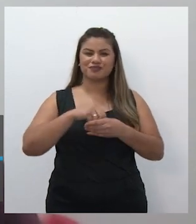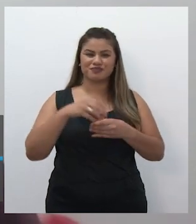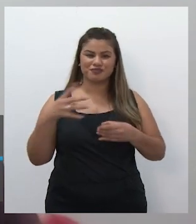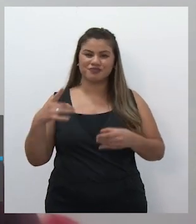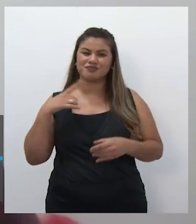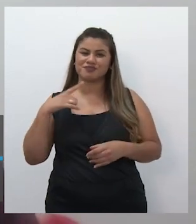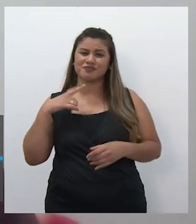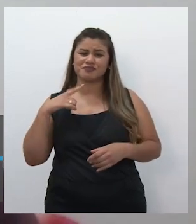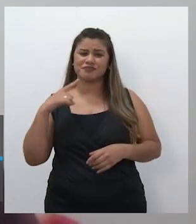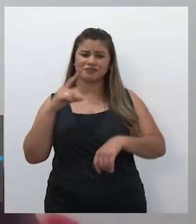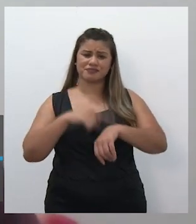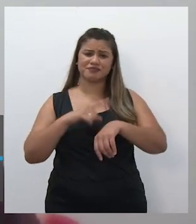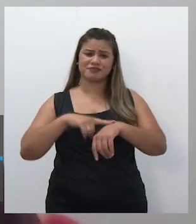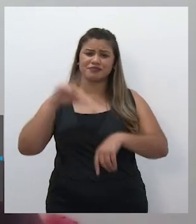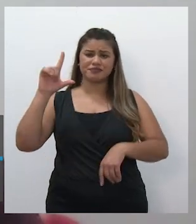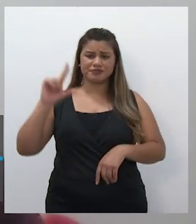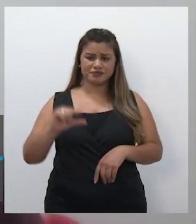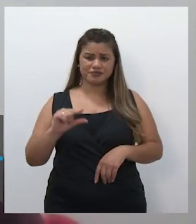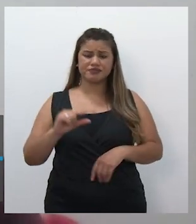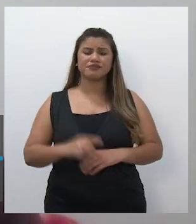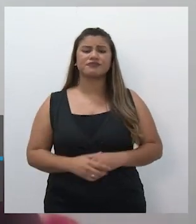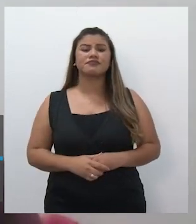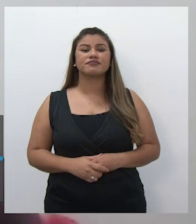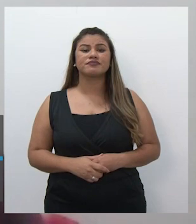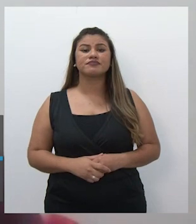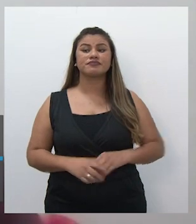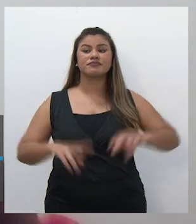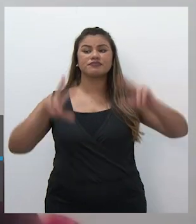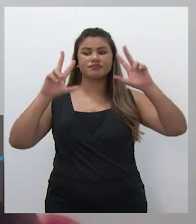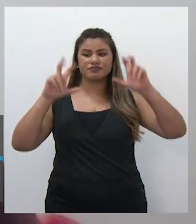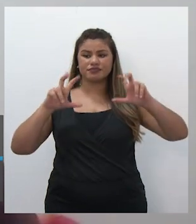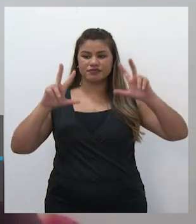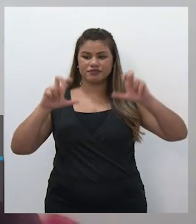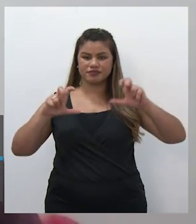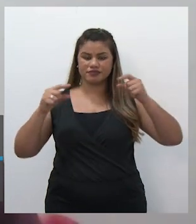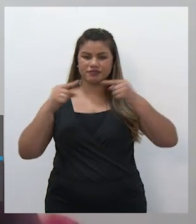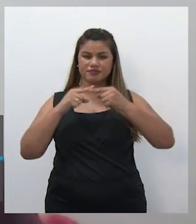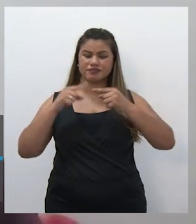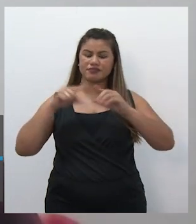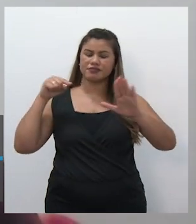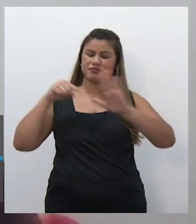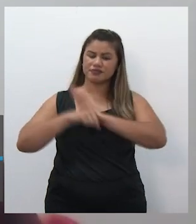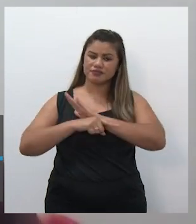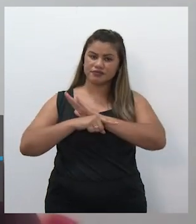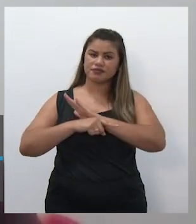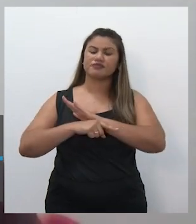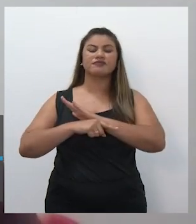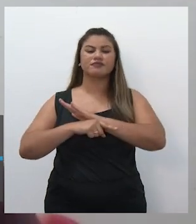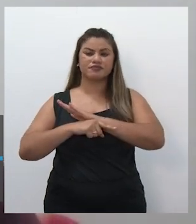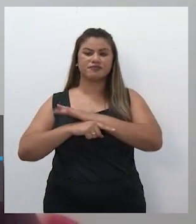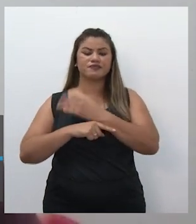pouco tempo para essa dinâmica, e esse tema e essa questão norteadora são